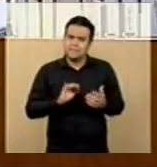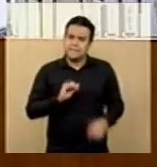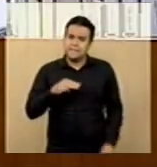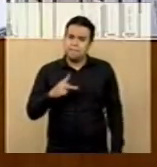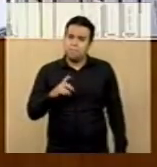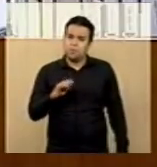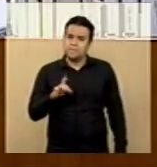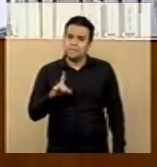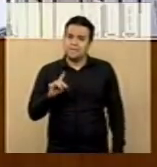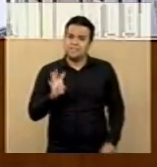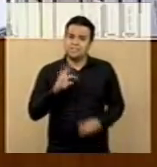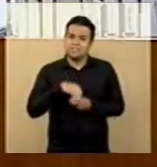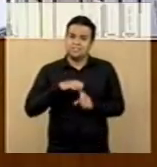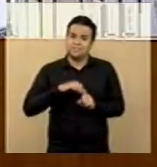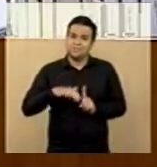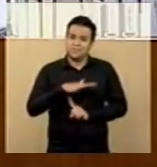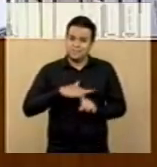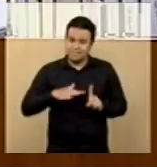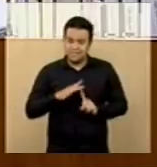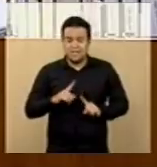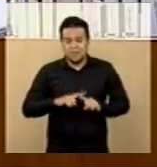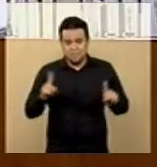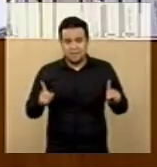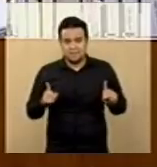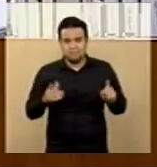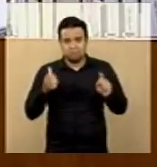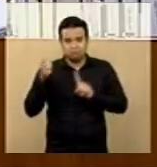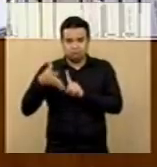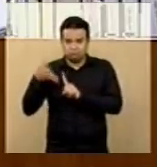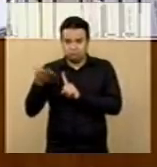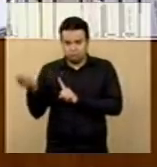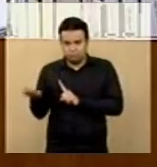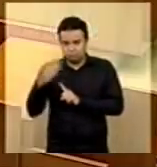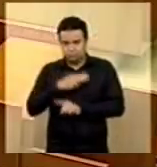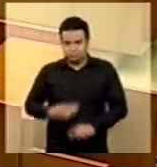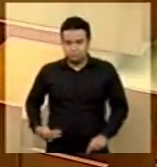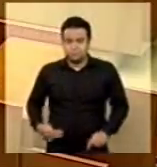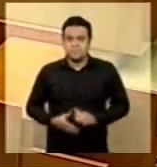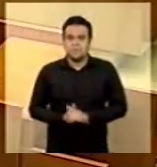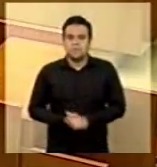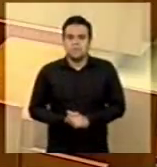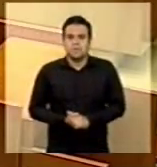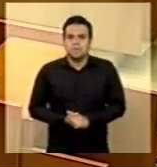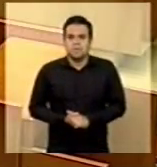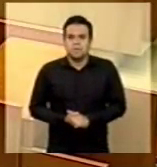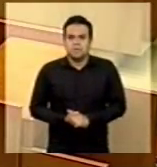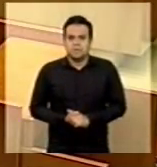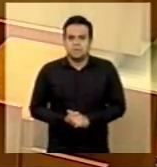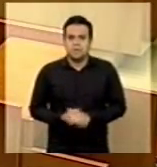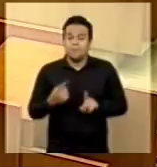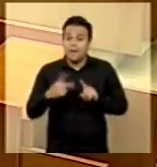que nós precisamos trabalhar também. Mas, enfim, devolvo a palavra para o eminente ministro. Só porque ocorreu isso exatamente essa